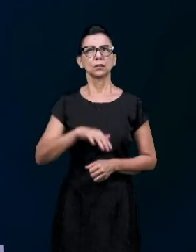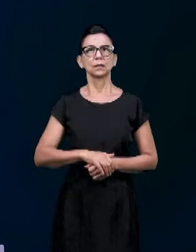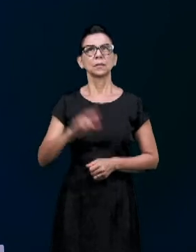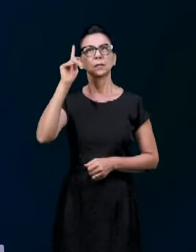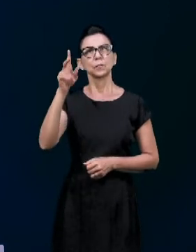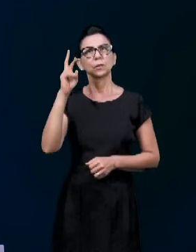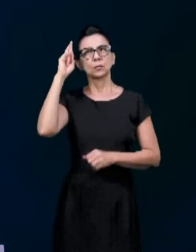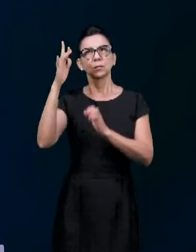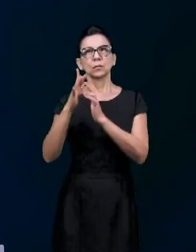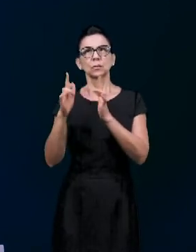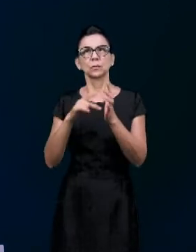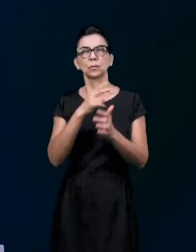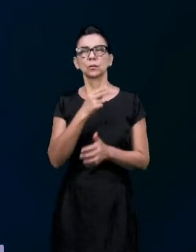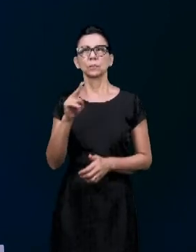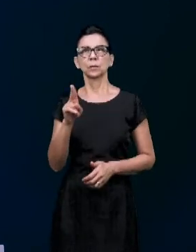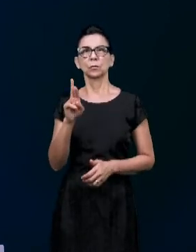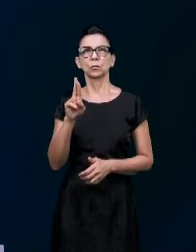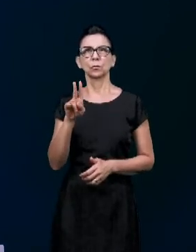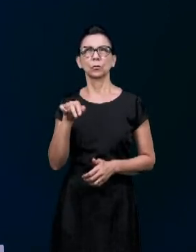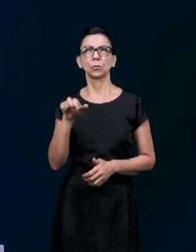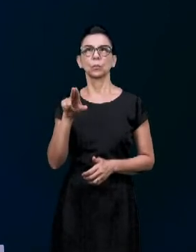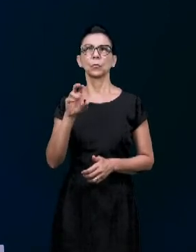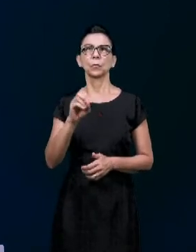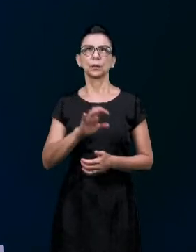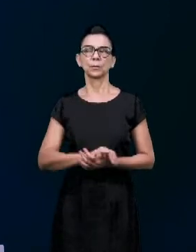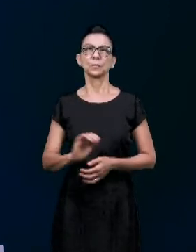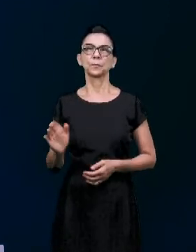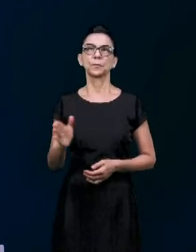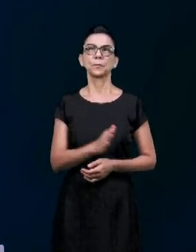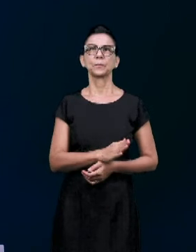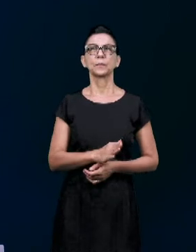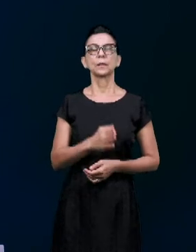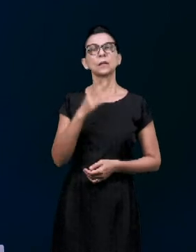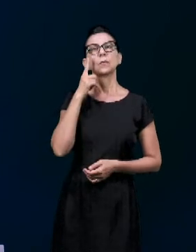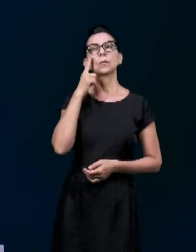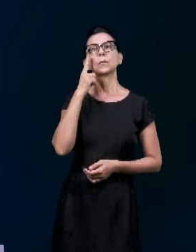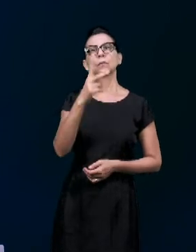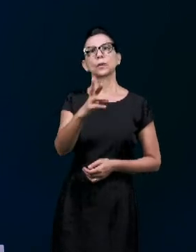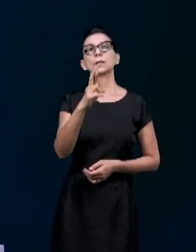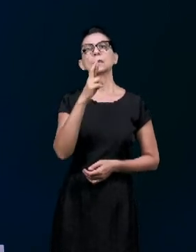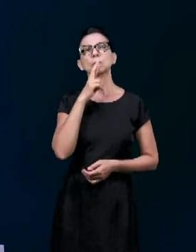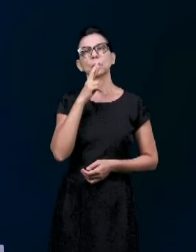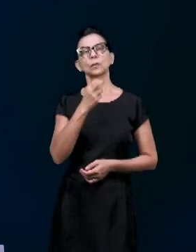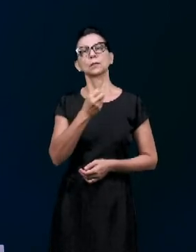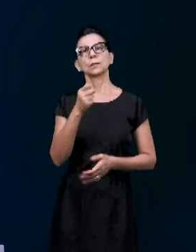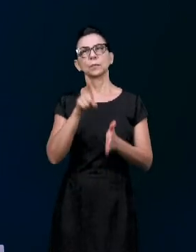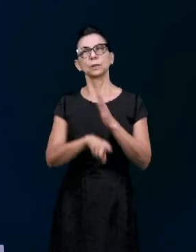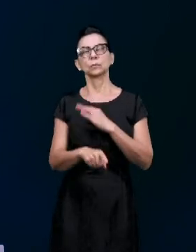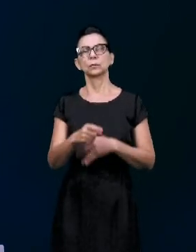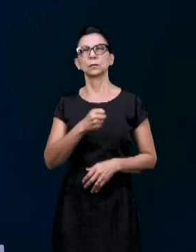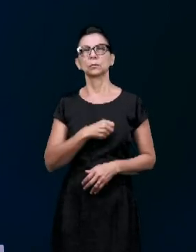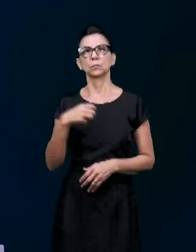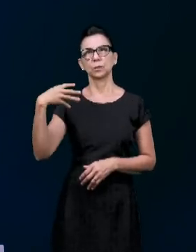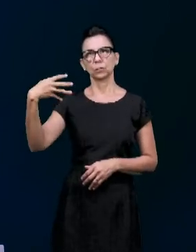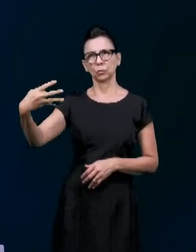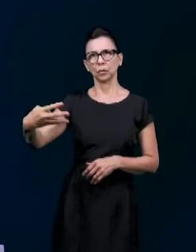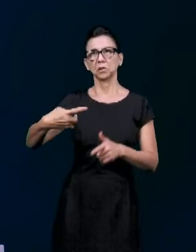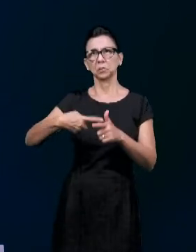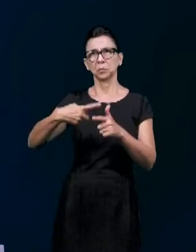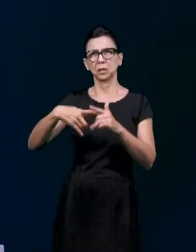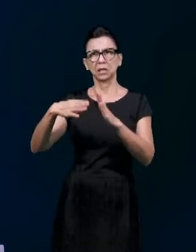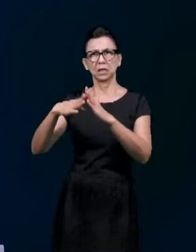Guayabita, pastor encargado Rufino Millado. Aquí vamos a dar respuesta a la pregunta número 4, de que por qué